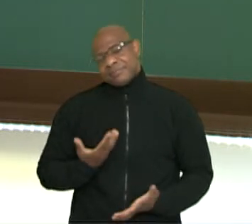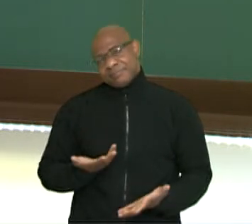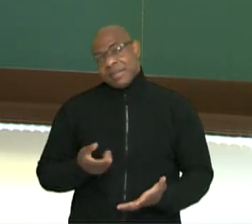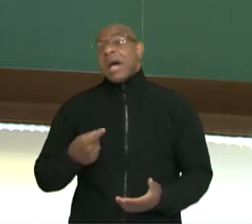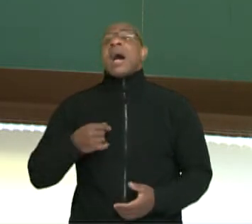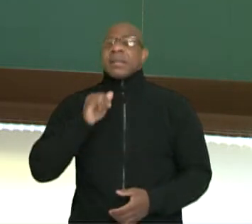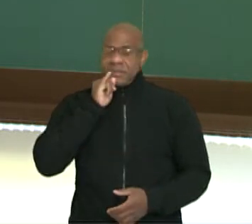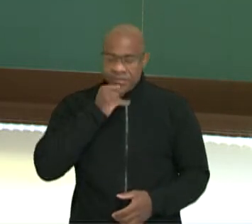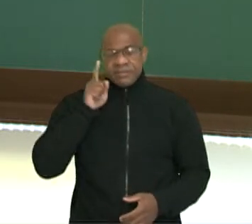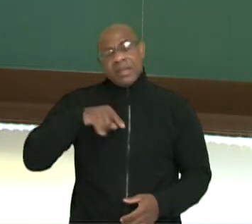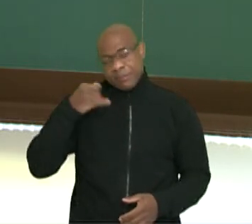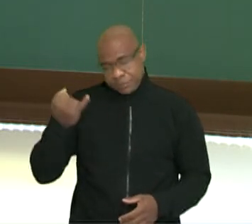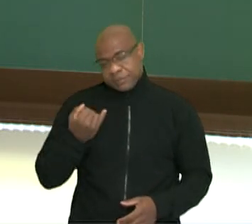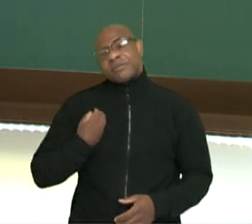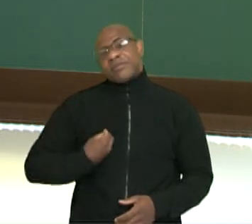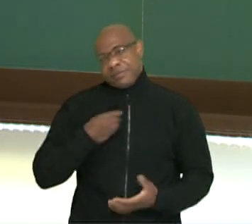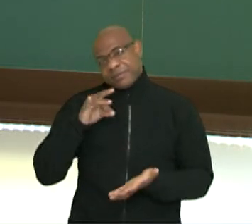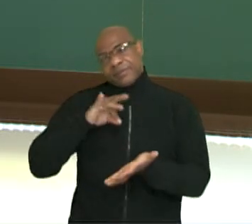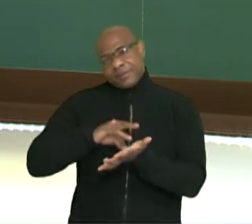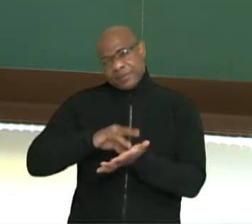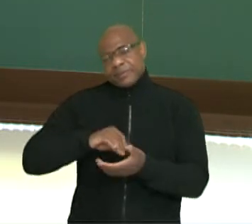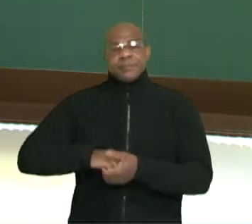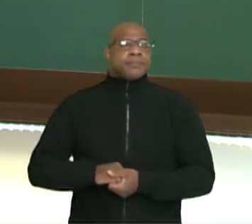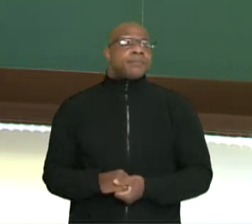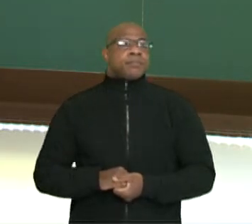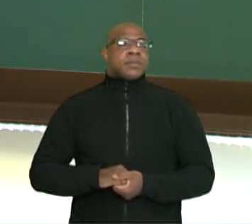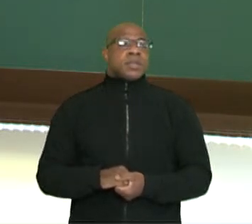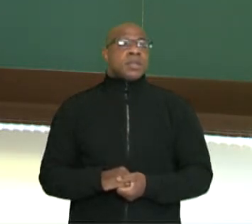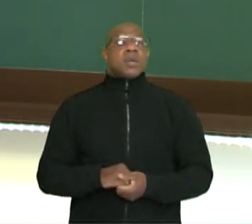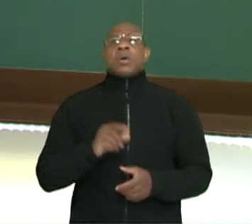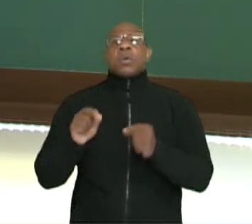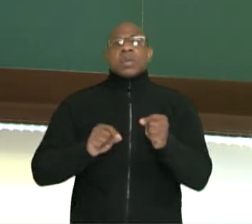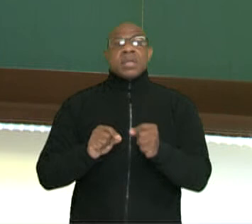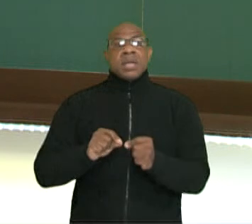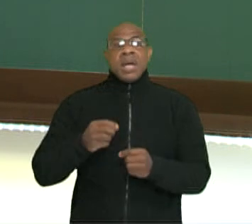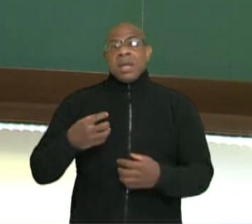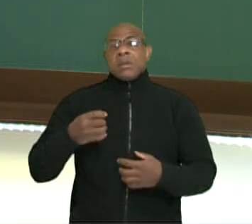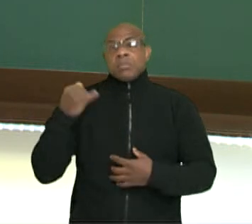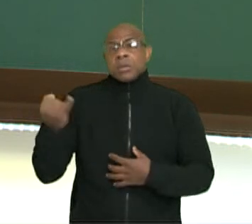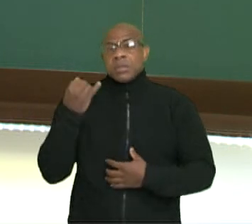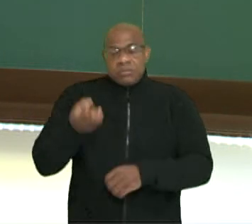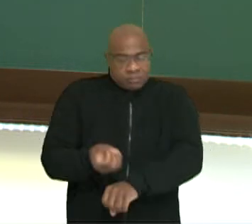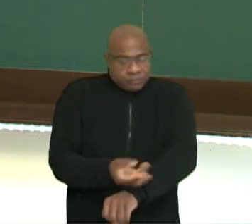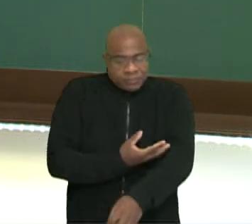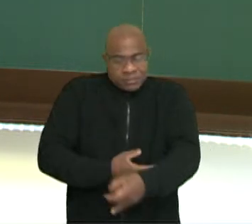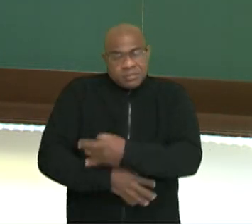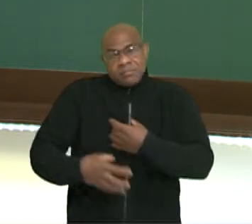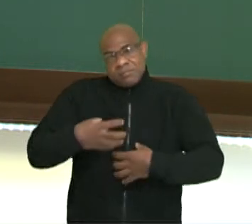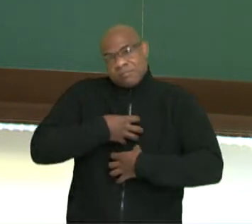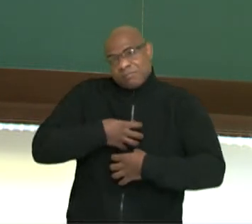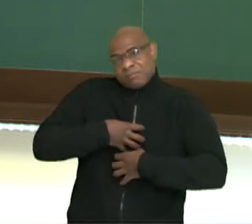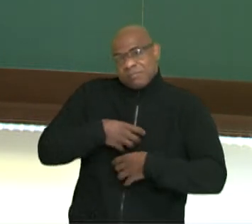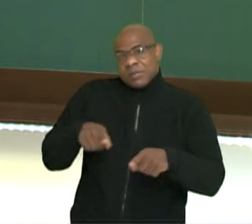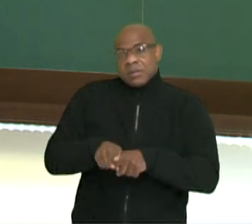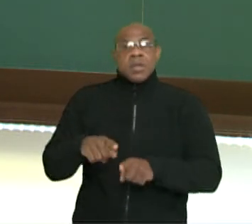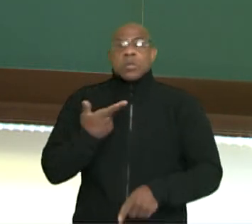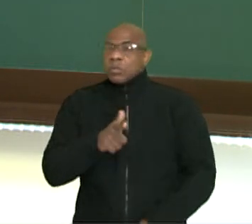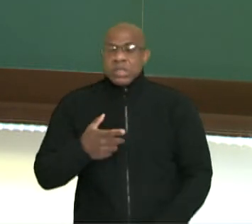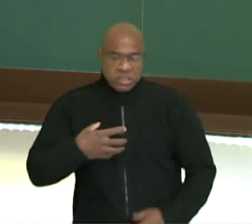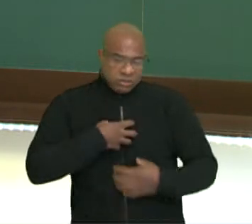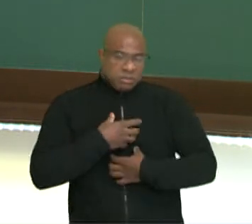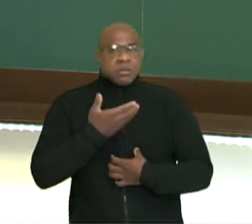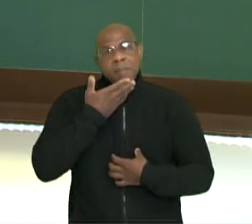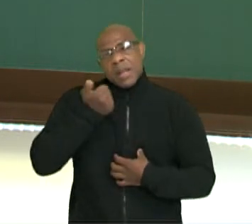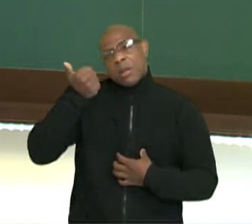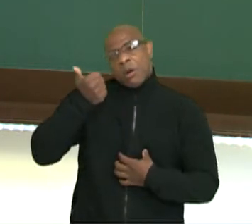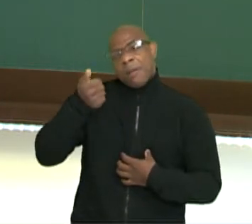um pouquinho hoje, gente? A importância das emoções na nossa vida, todas elas, né? E que não existe sentimento melhor ou pior. Nós só